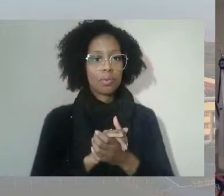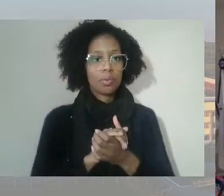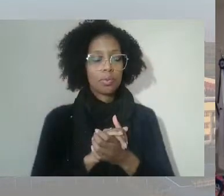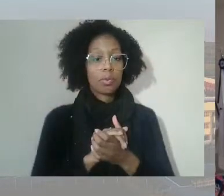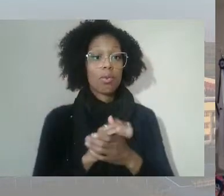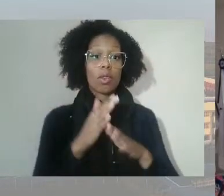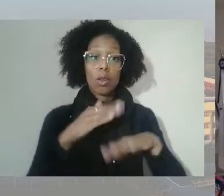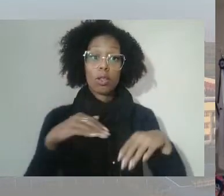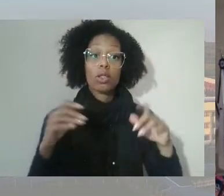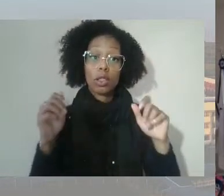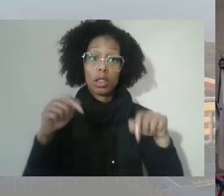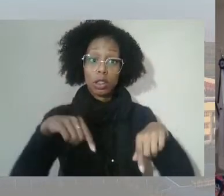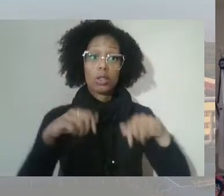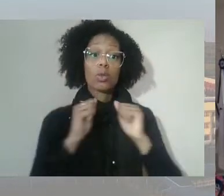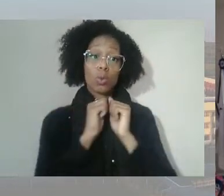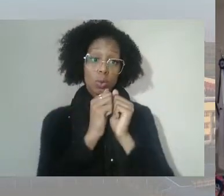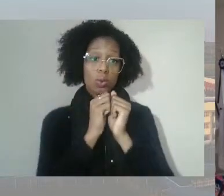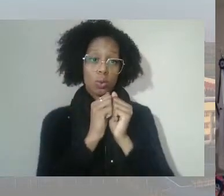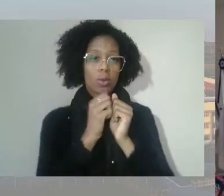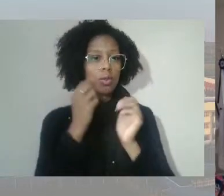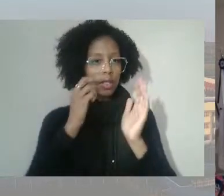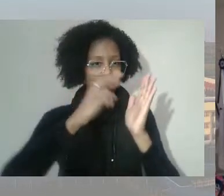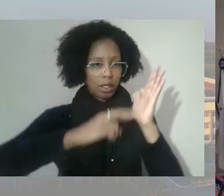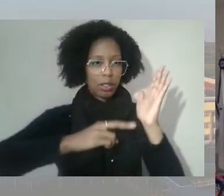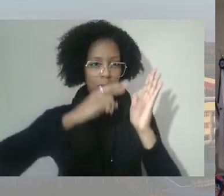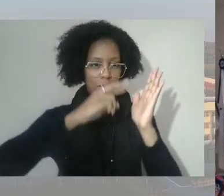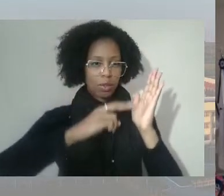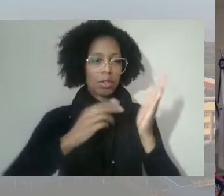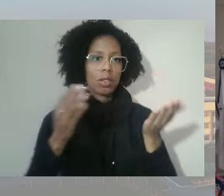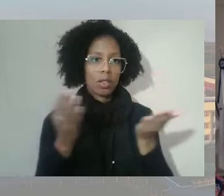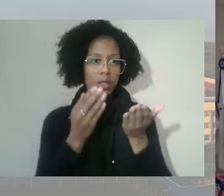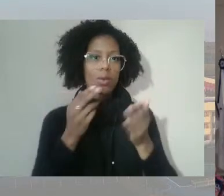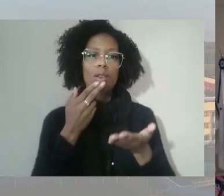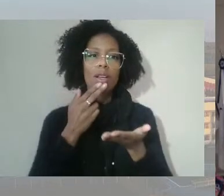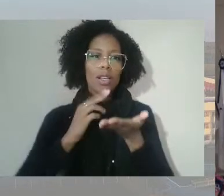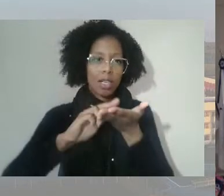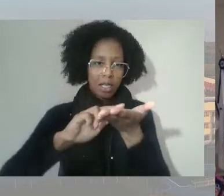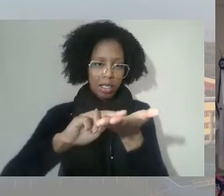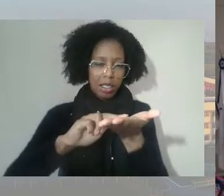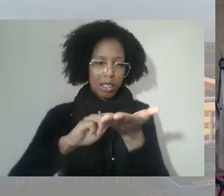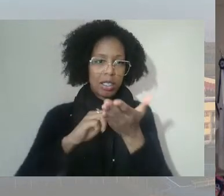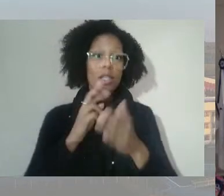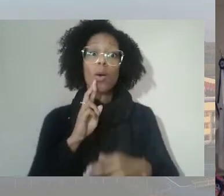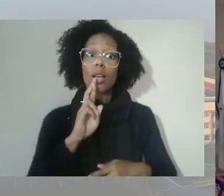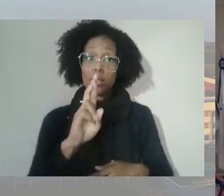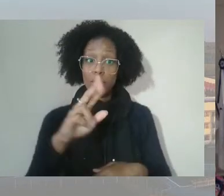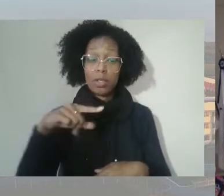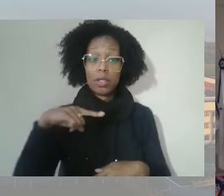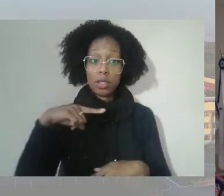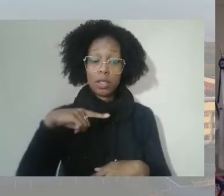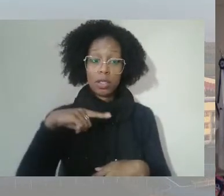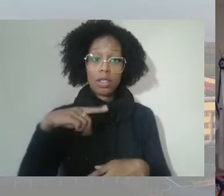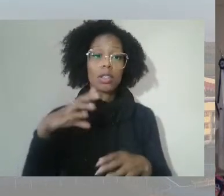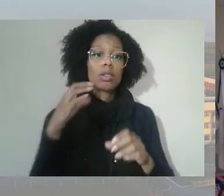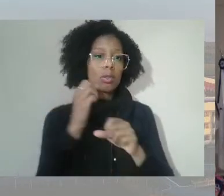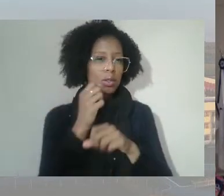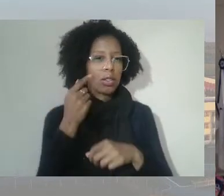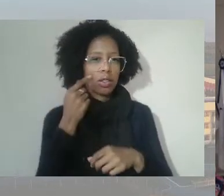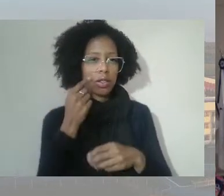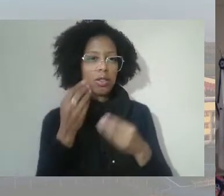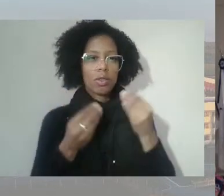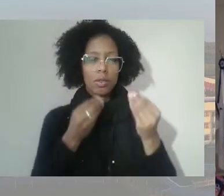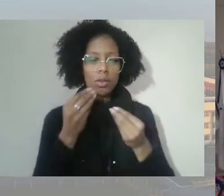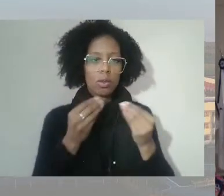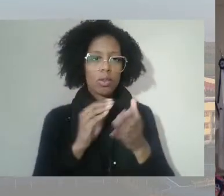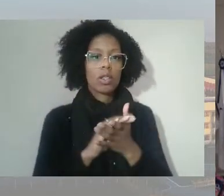Estamos aqui hoje, né, para fazer uma leitura de uma carta de uma resposta da nota de repúdio que